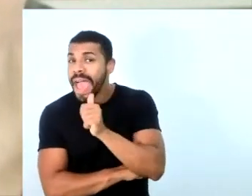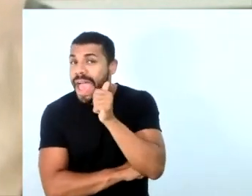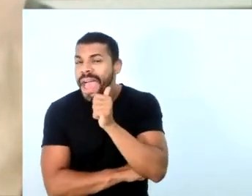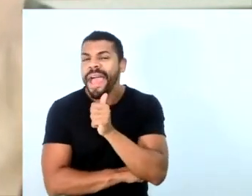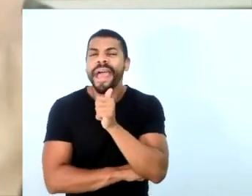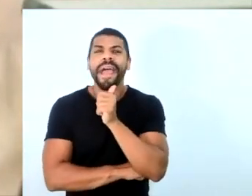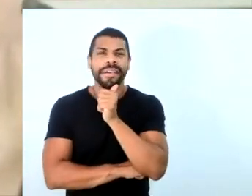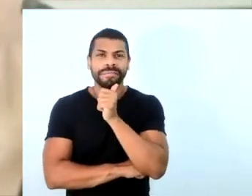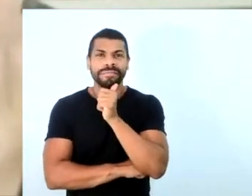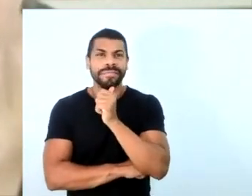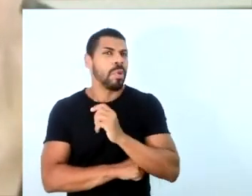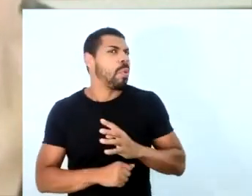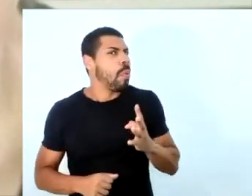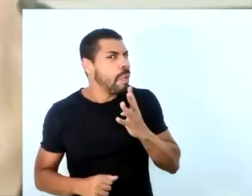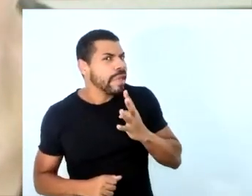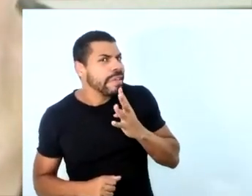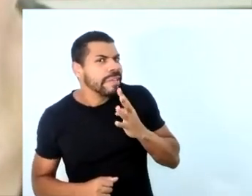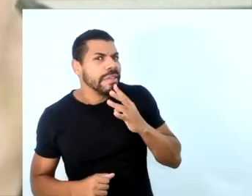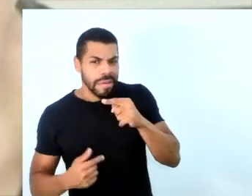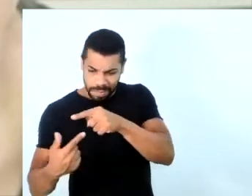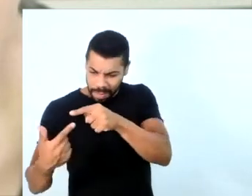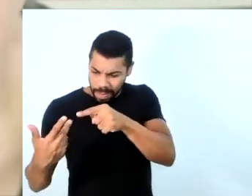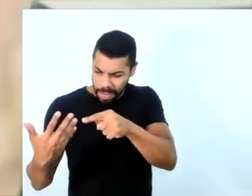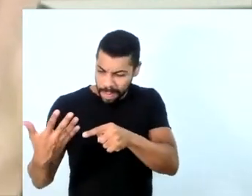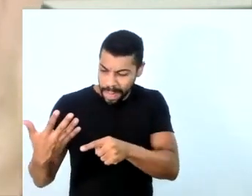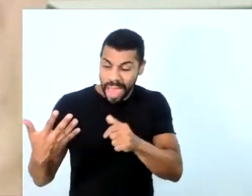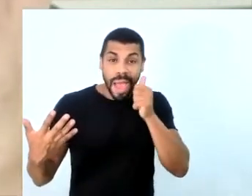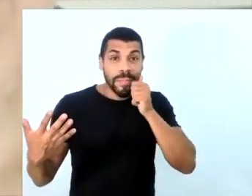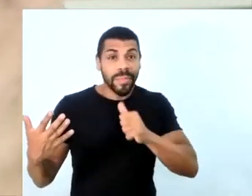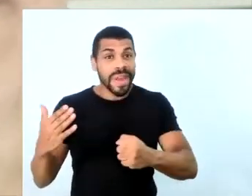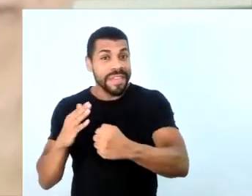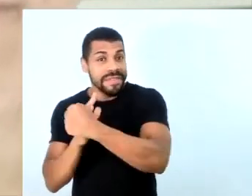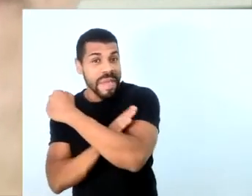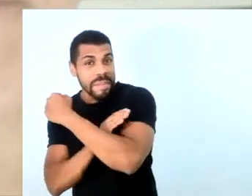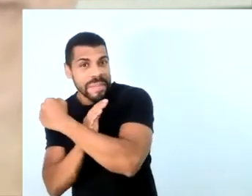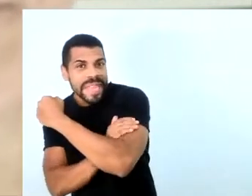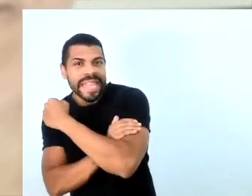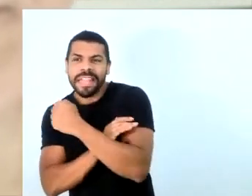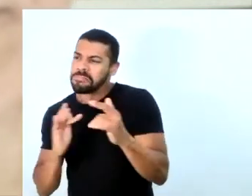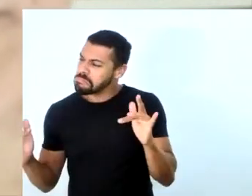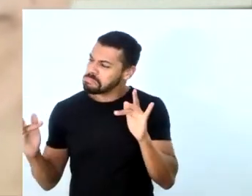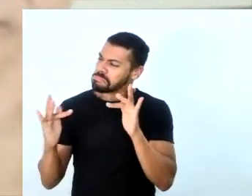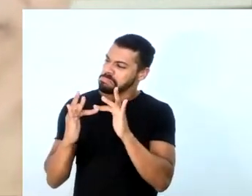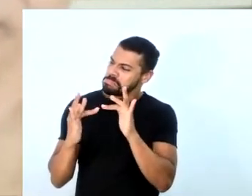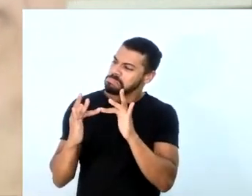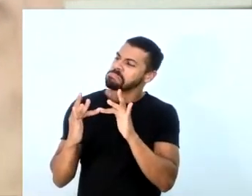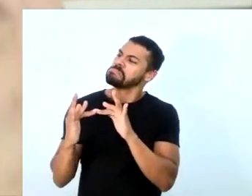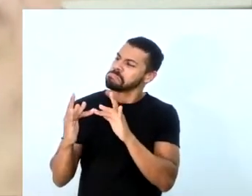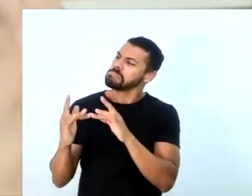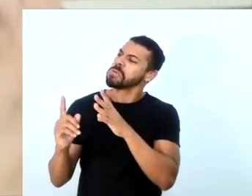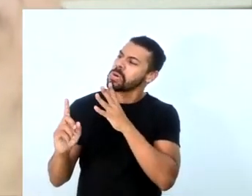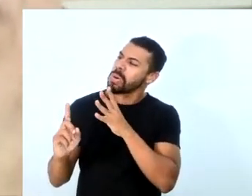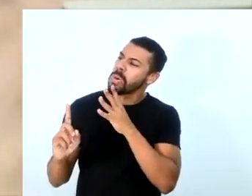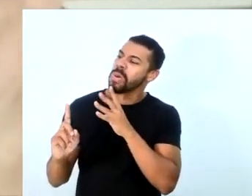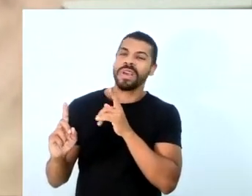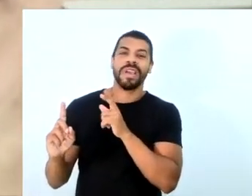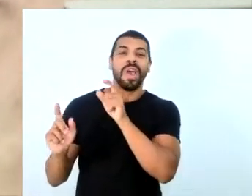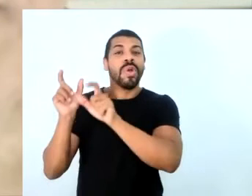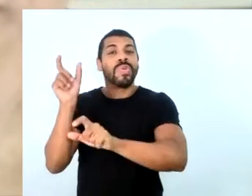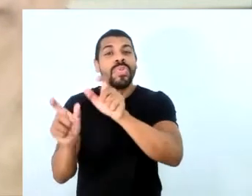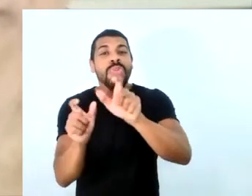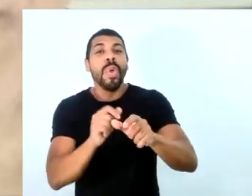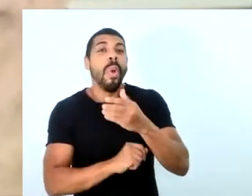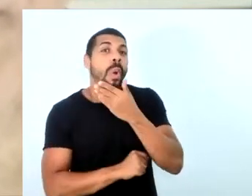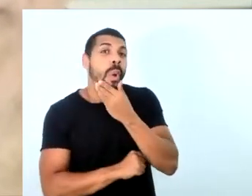a Gabi, enfim, eu conheço muito mais montadoras femininas, assim, e que eu identifico e sei quem são, do que